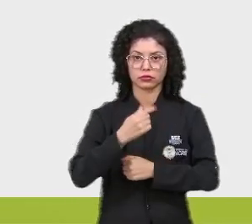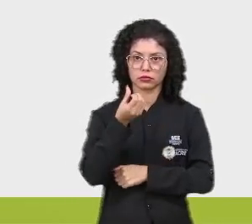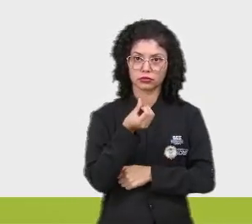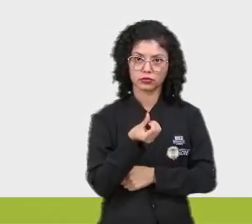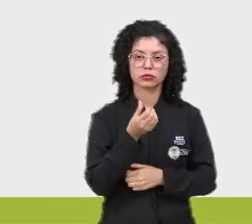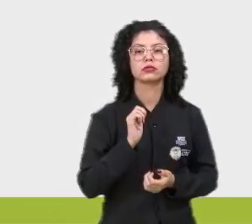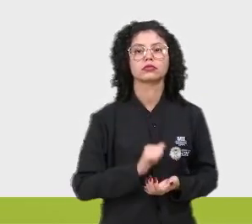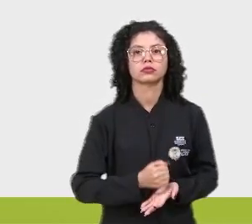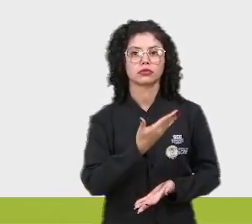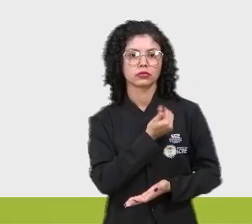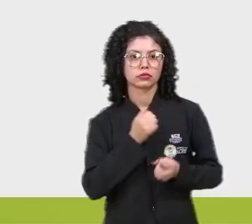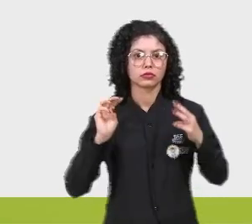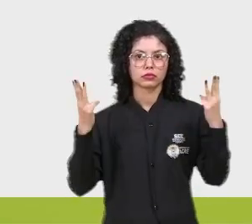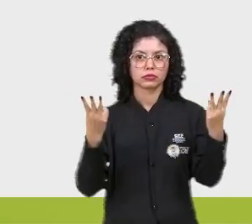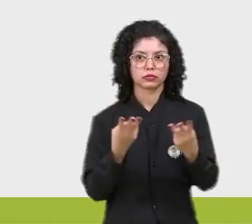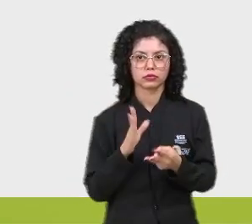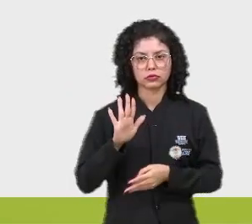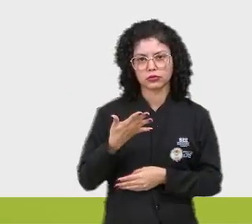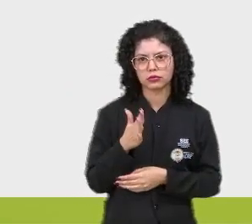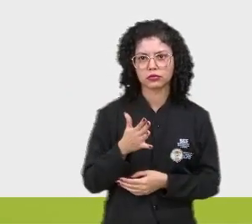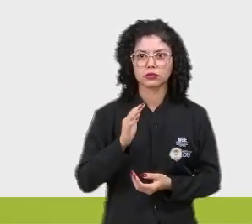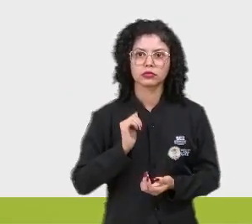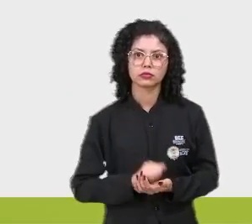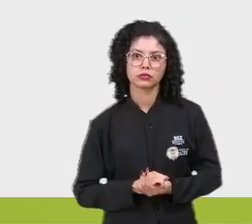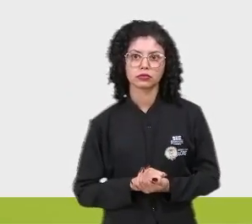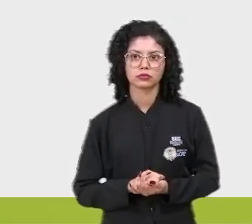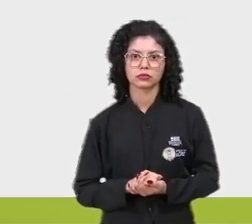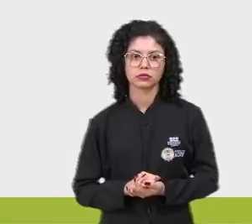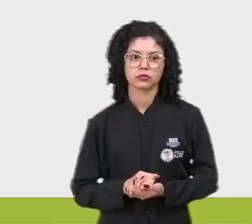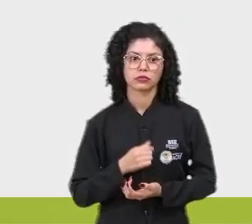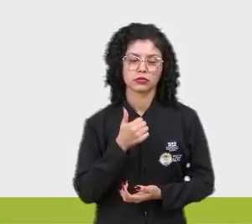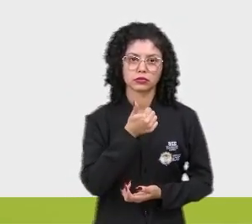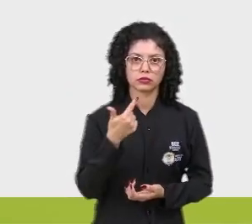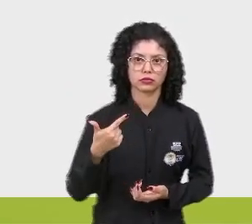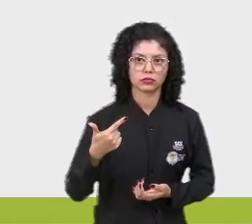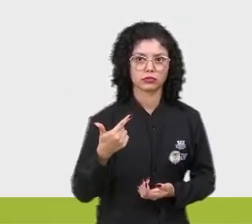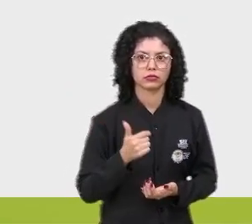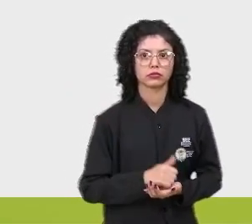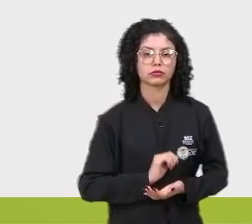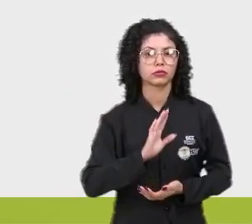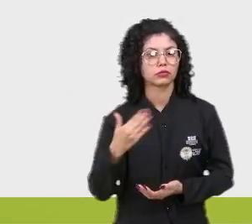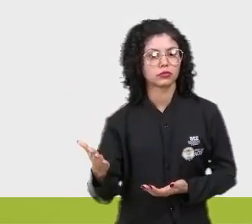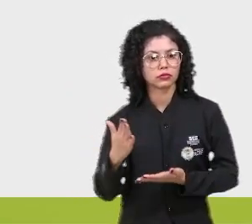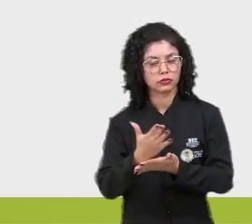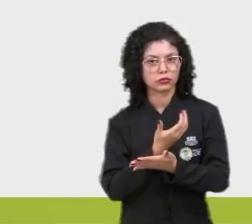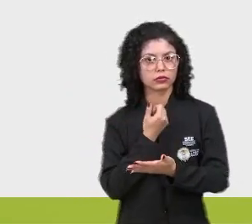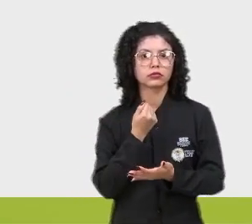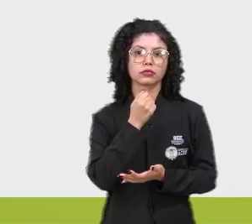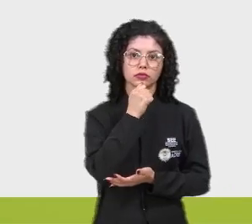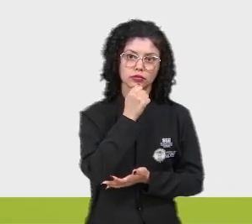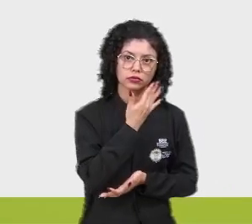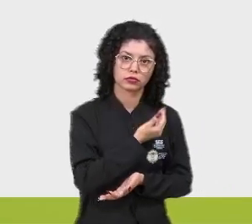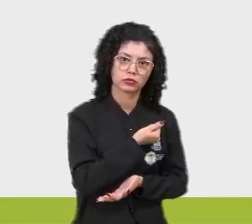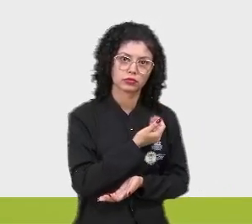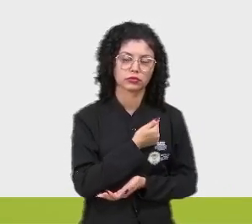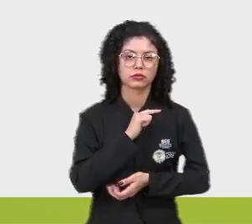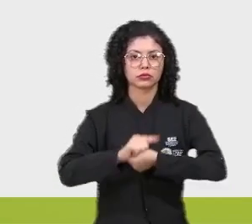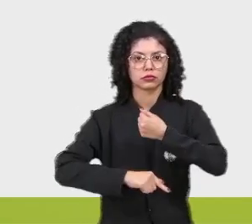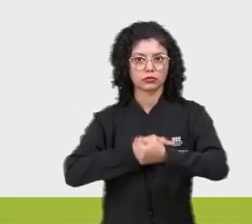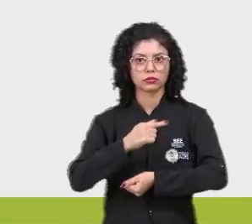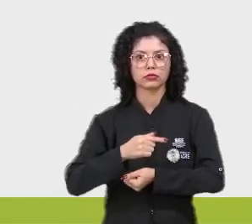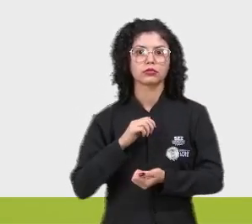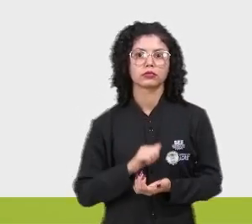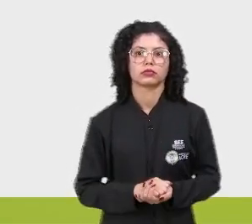6 e o seu número de massa aproximadamente 12. Quando nós pegamos o seu número atômico